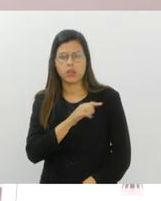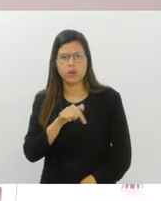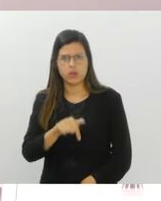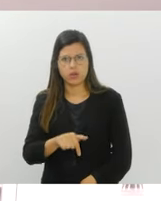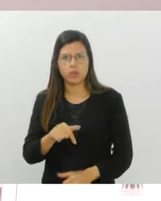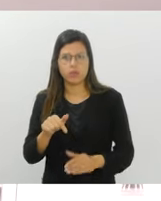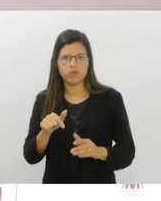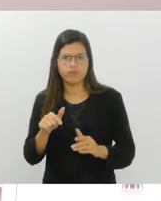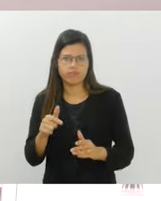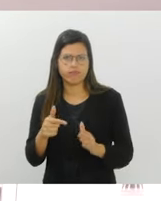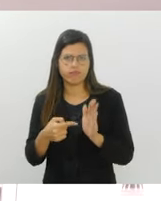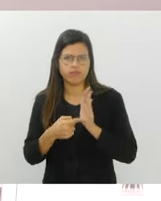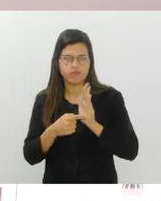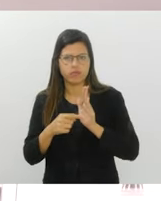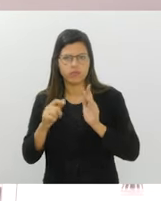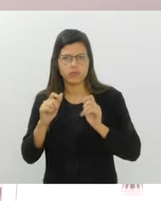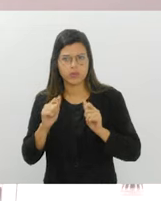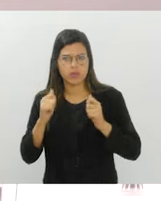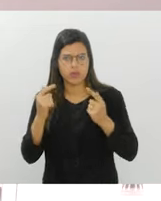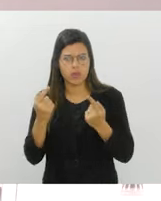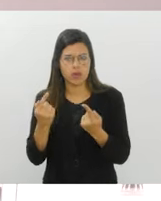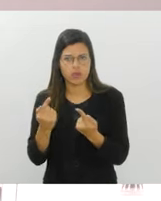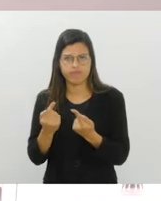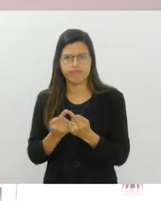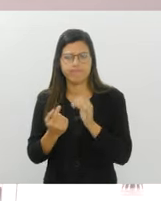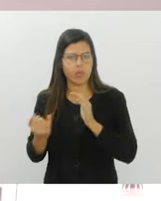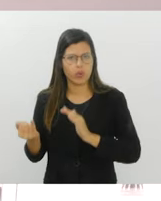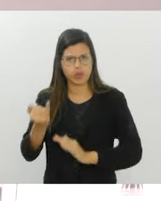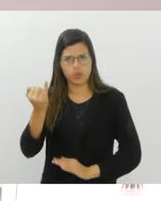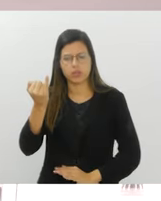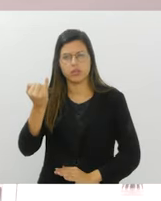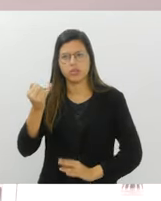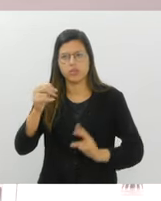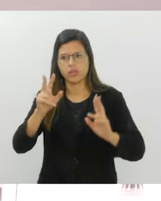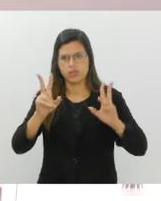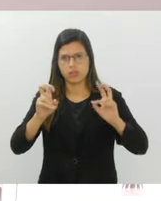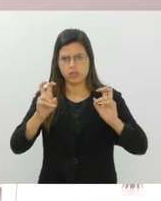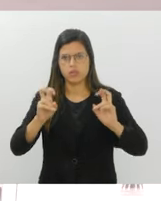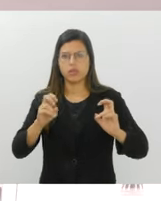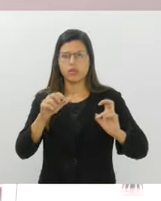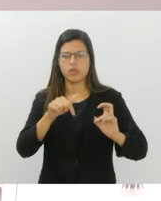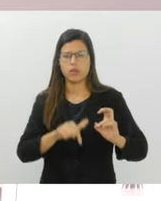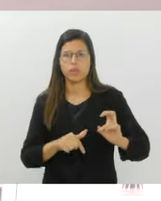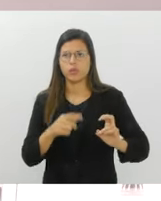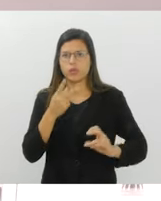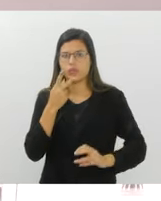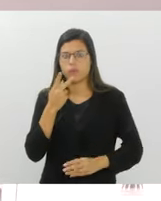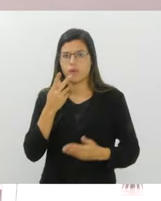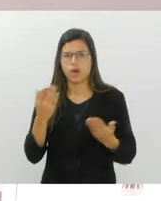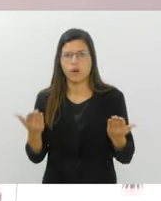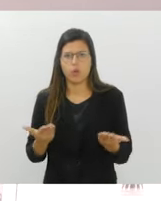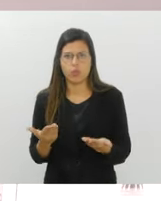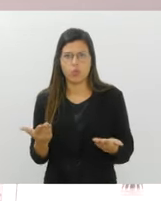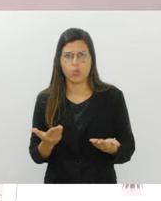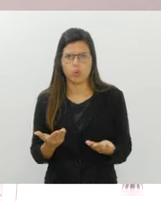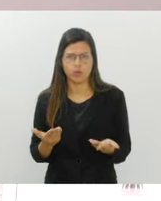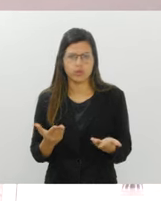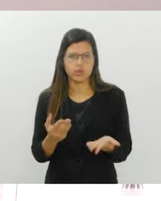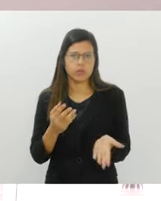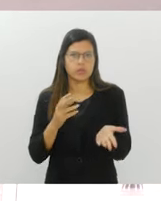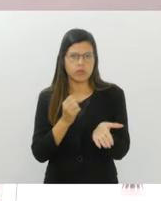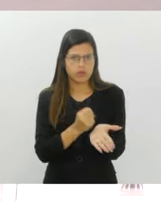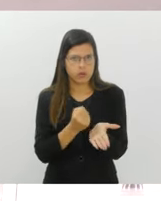e pela importância do tema, deputado Ratinho, do que a gente trata aqui hoje. quando a gente fala de uma